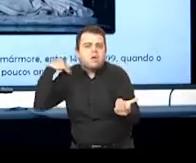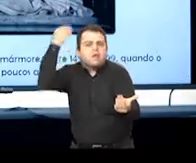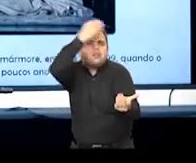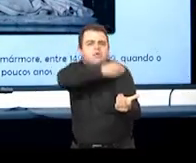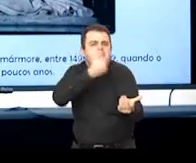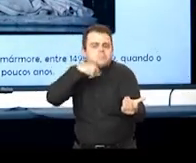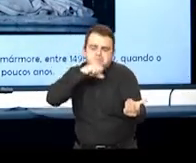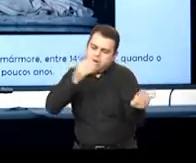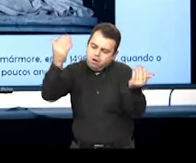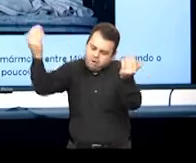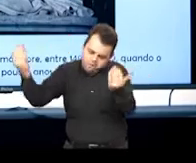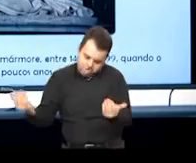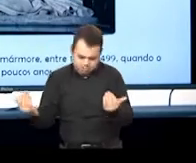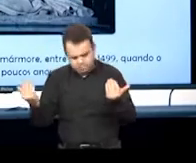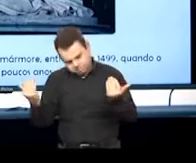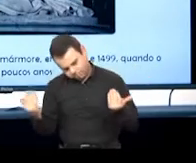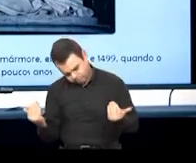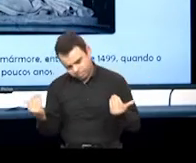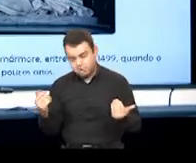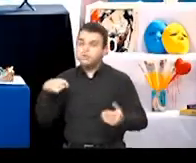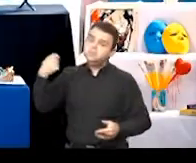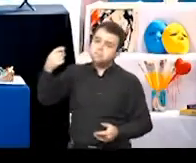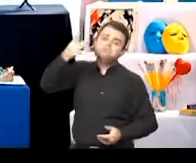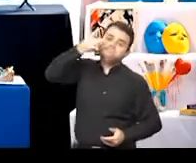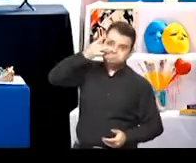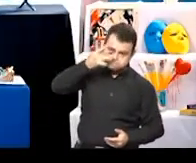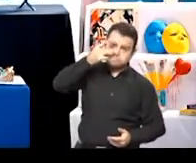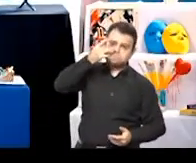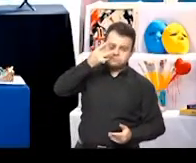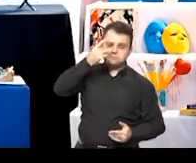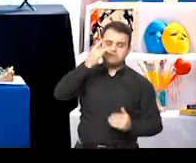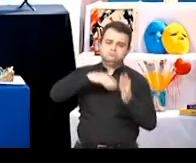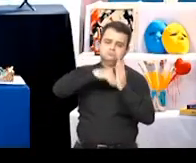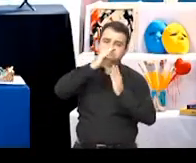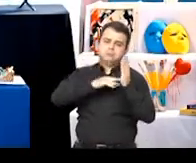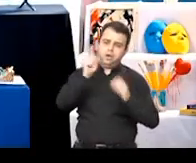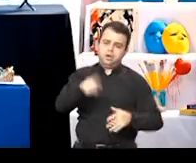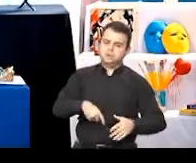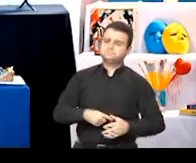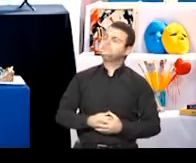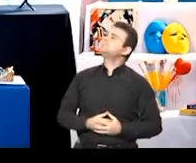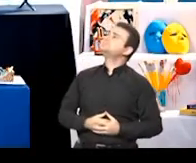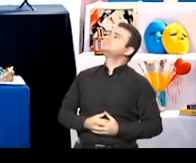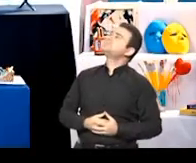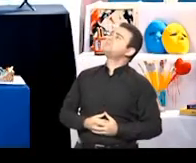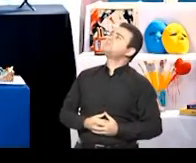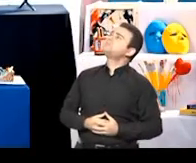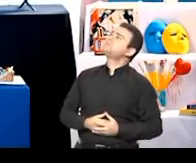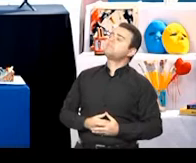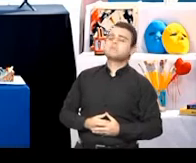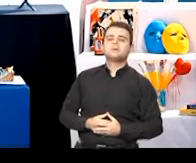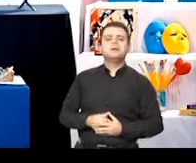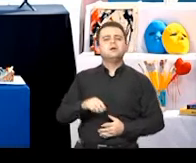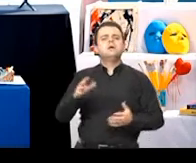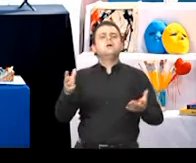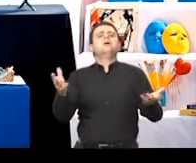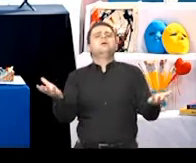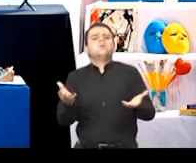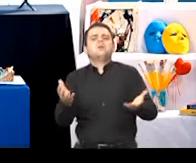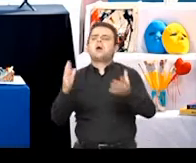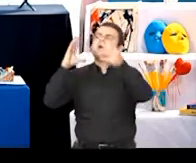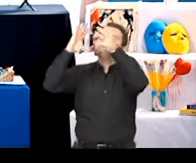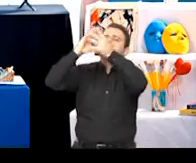uma escultura figurativa. Vamos agora ver e observar as